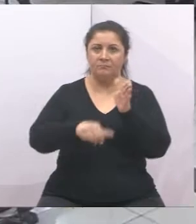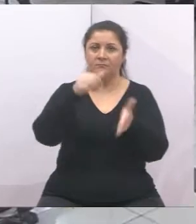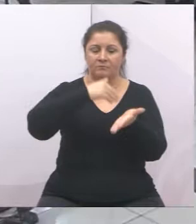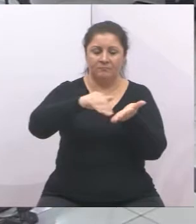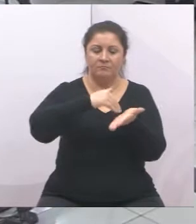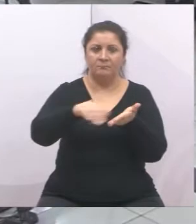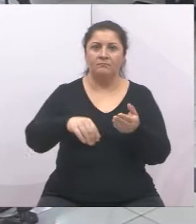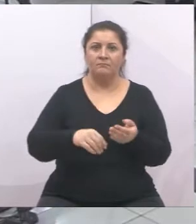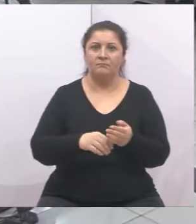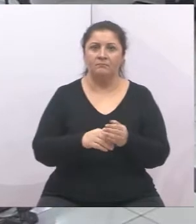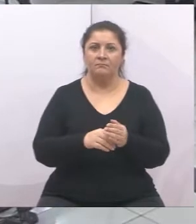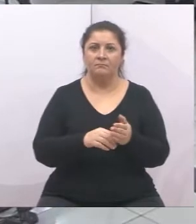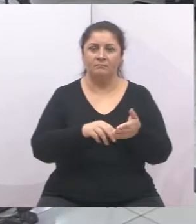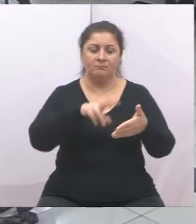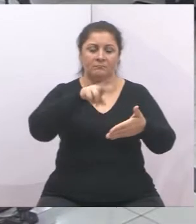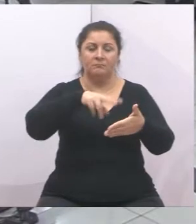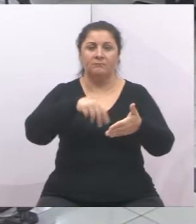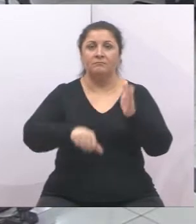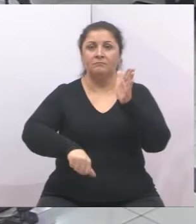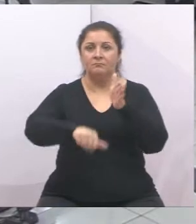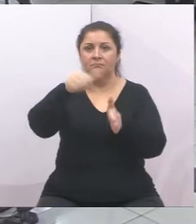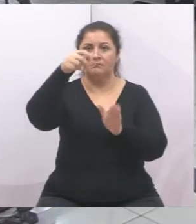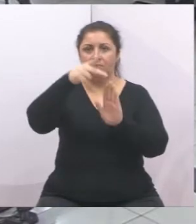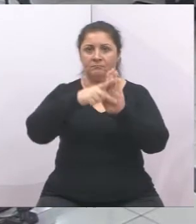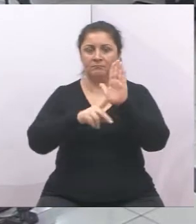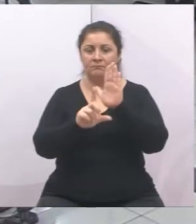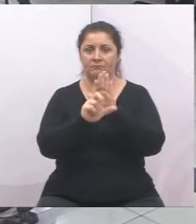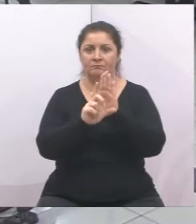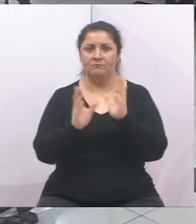do primeiro projeto constante da ordem do dia.